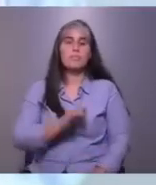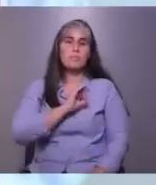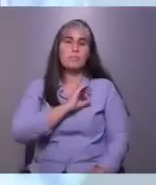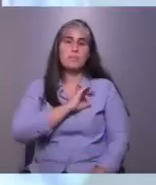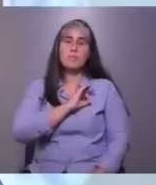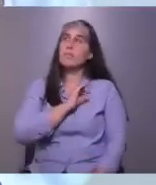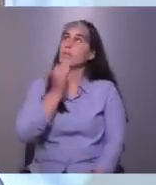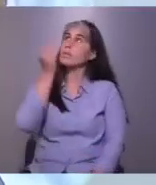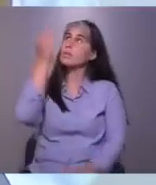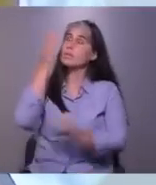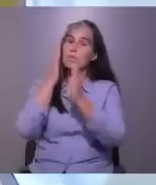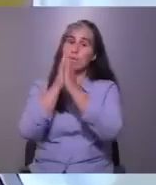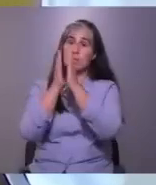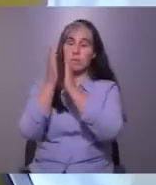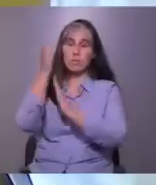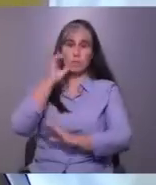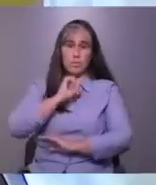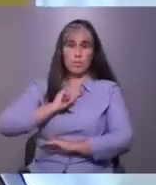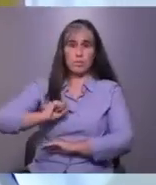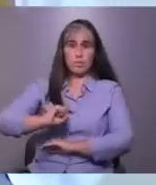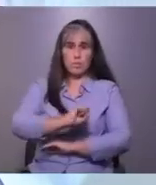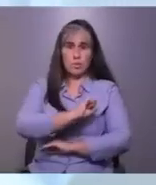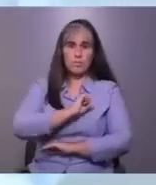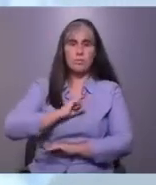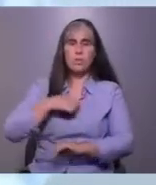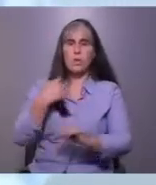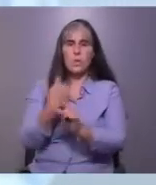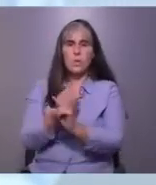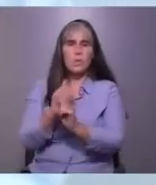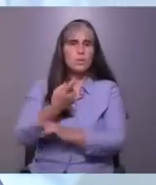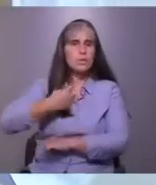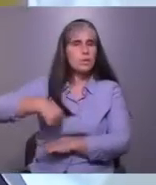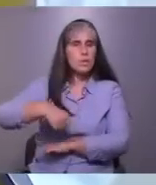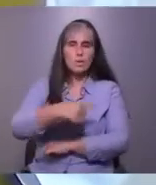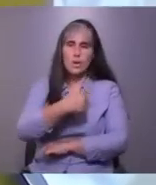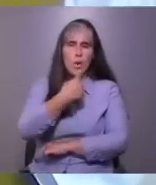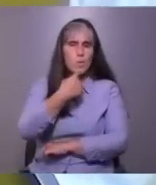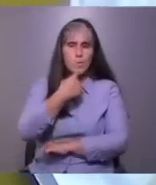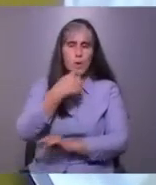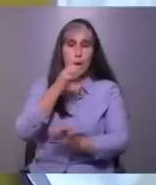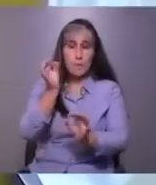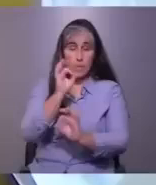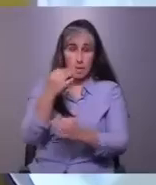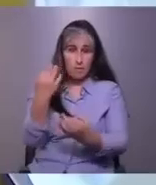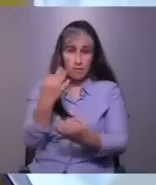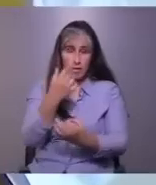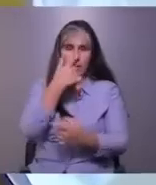Senhor nosso Deus, que preparaste os bens invisíveis para aqueles que vos